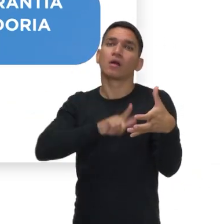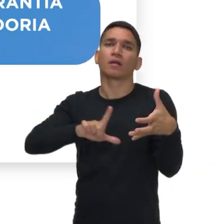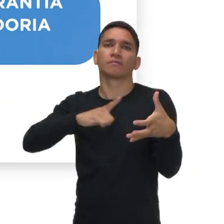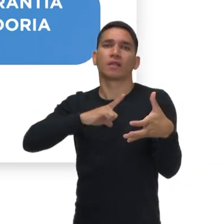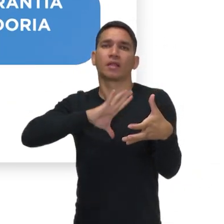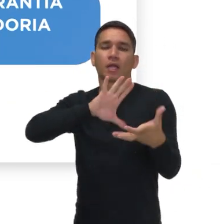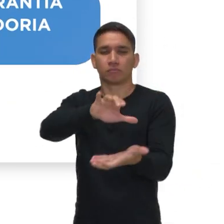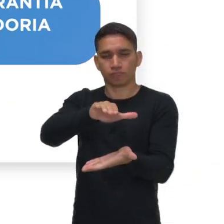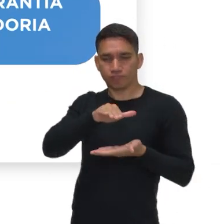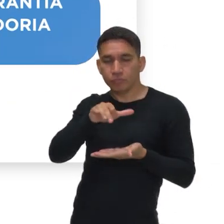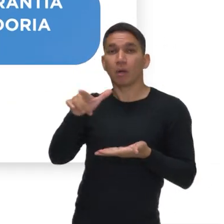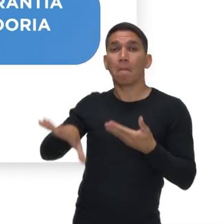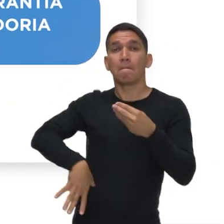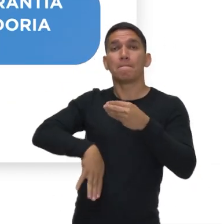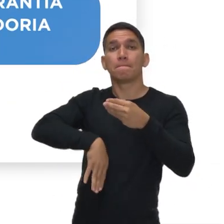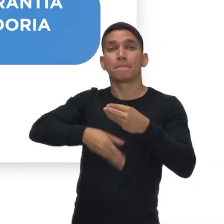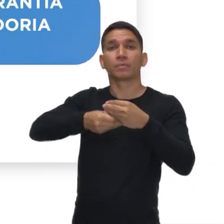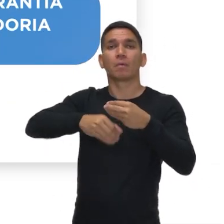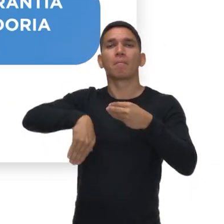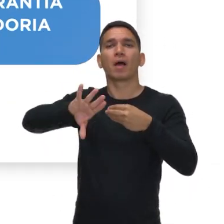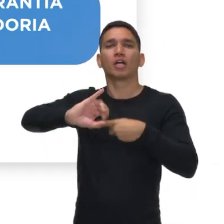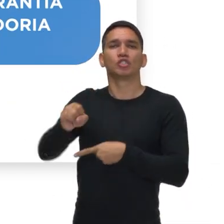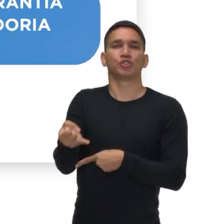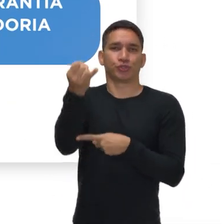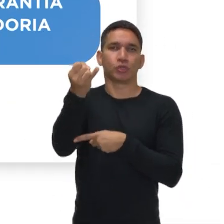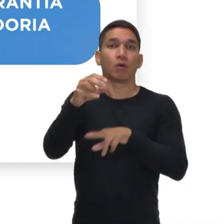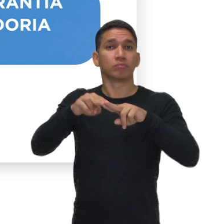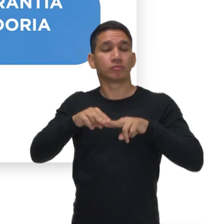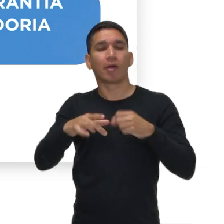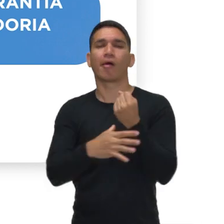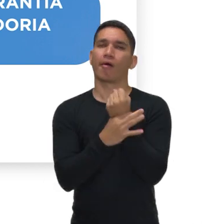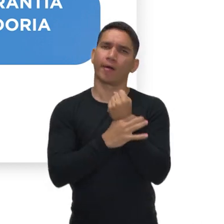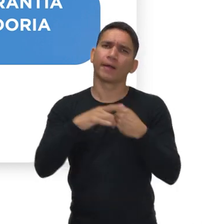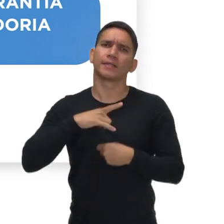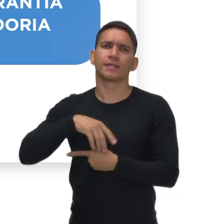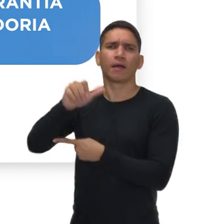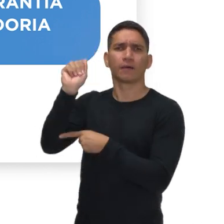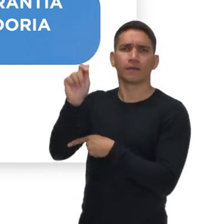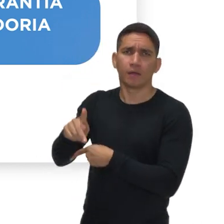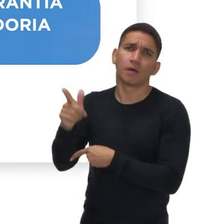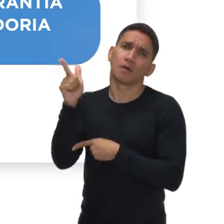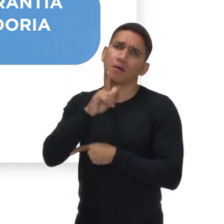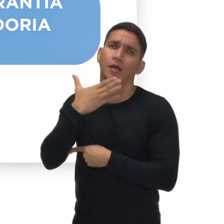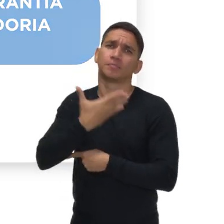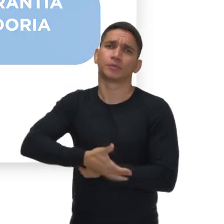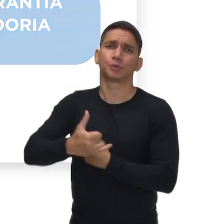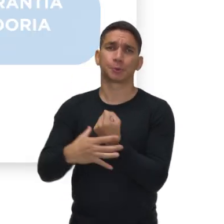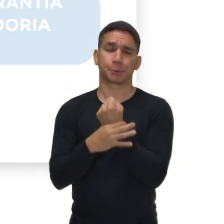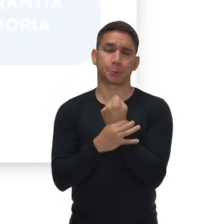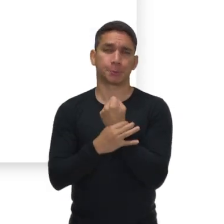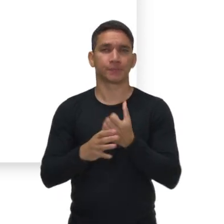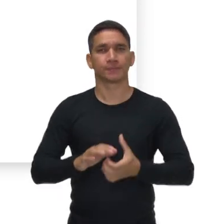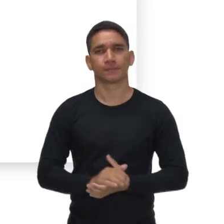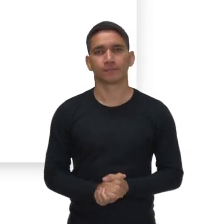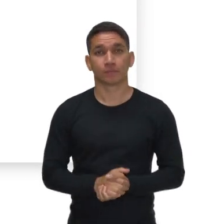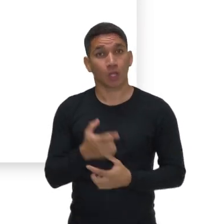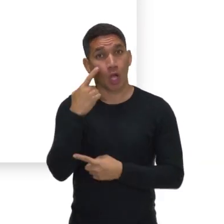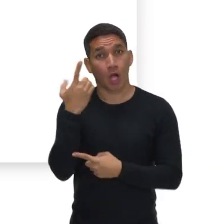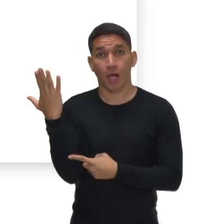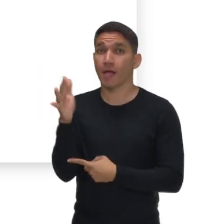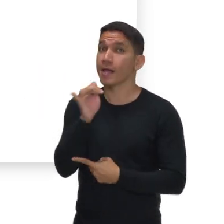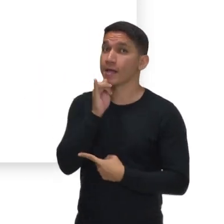uma quantia relevante e adicionado juros. Assim, terá garantia de uma aposentadoria mais